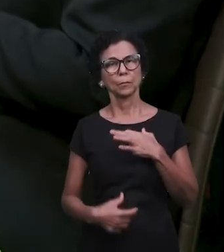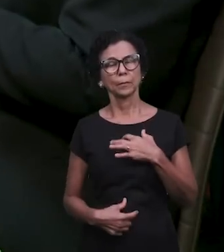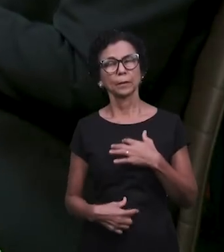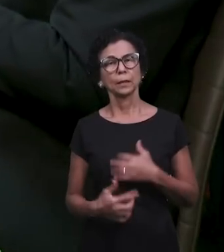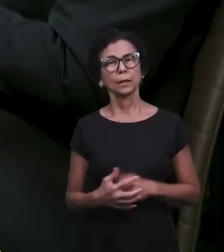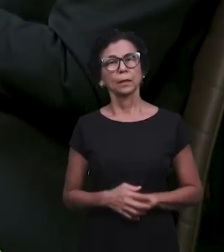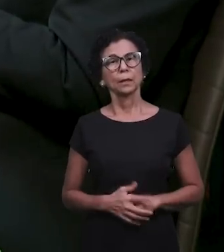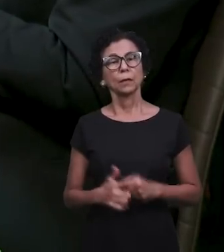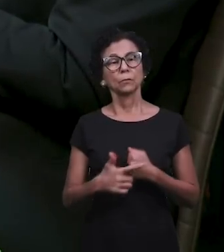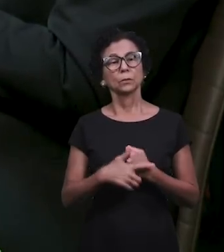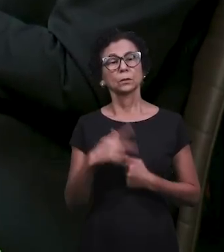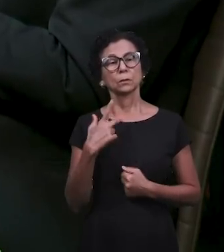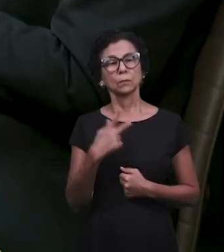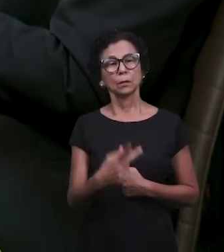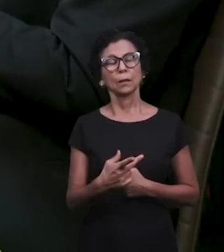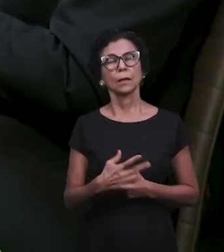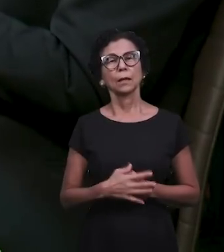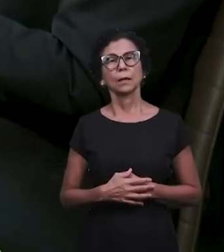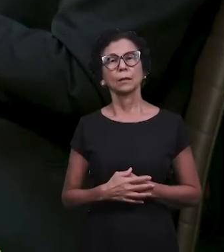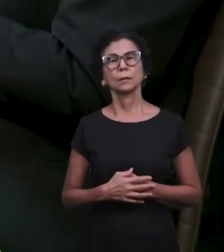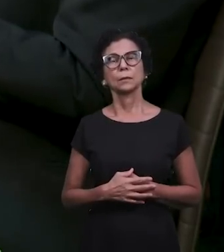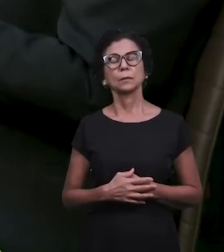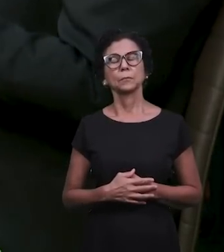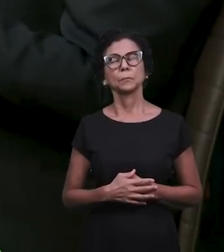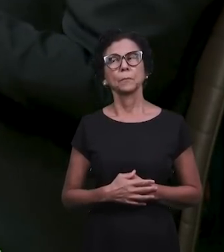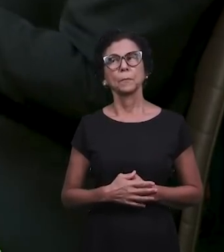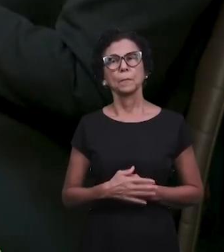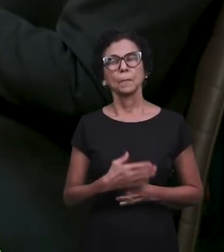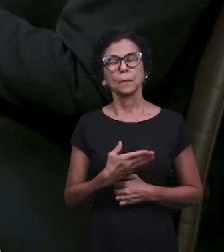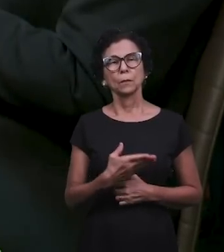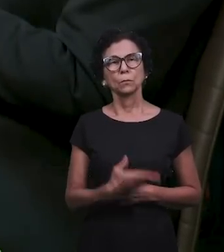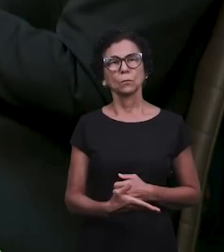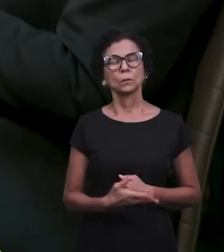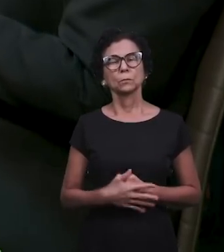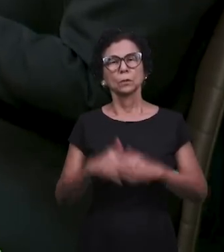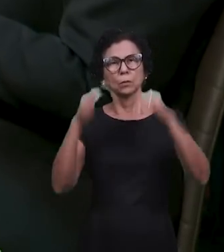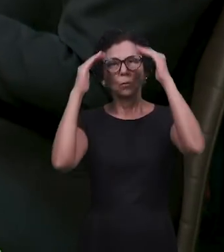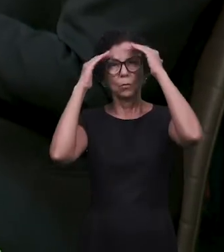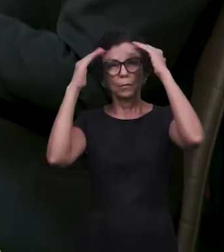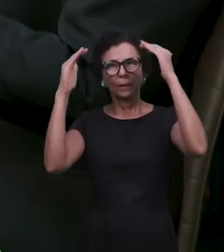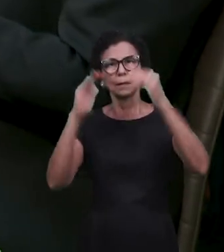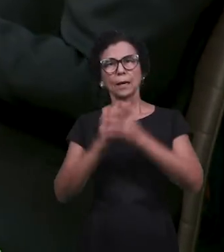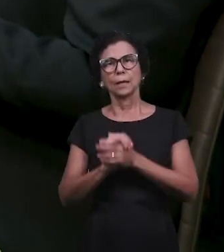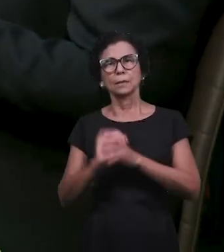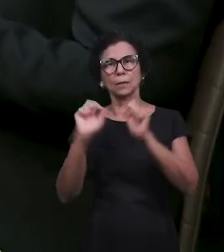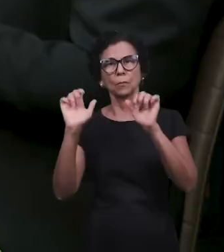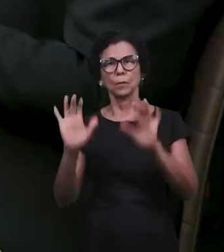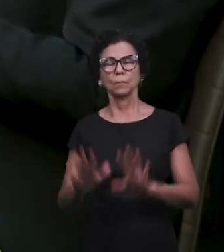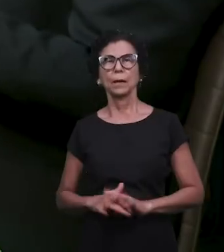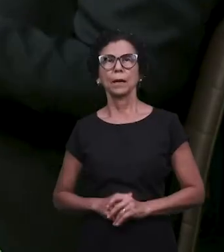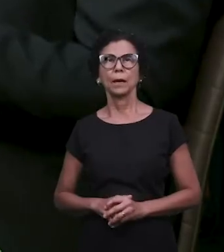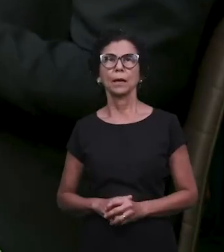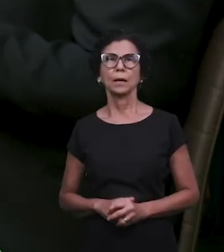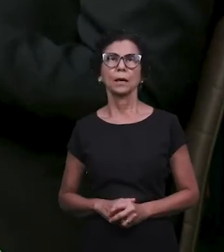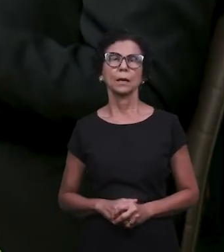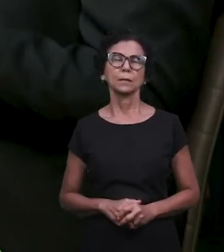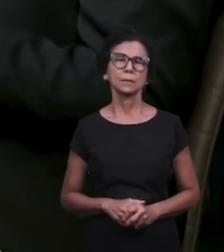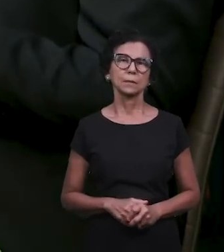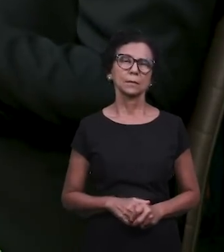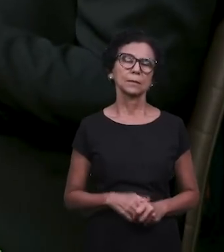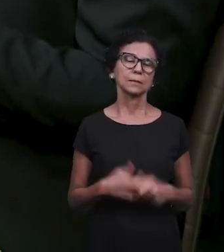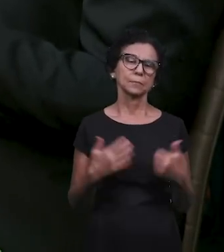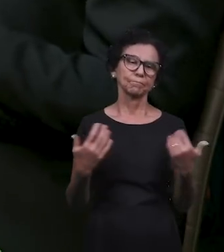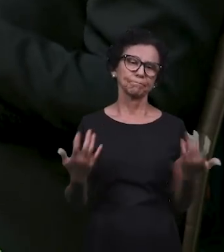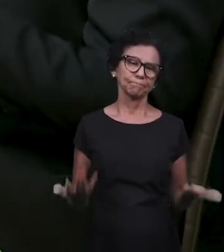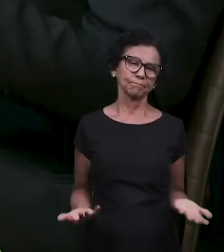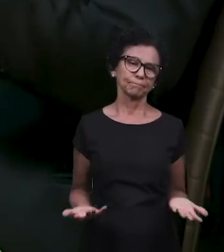funcionando na igreja, isso é uma bênção. Muito bom. Chefe de 1000, chefe de 100, de 50 e de 10. 50 e de 10.